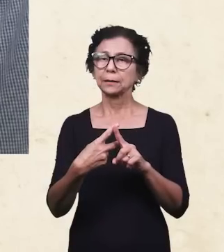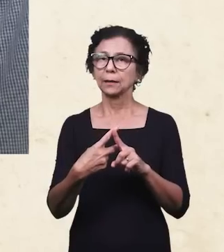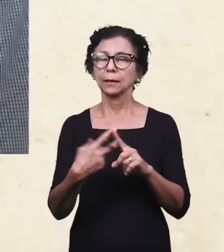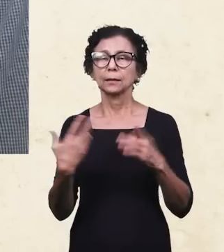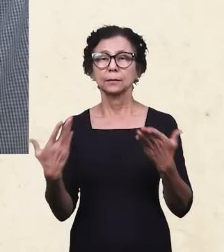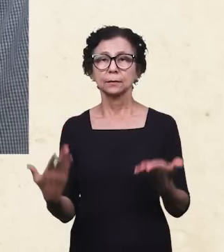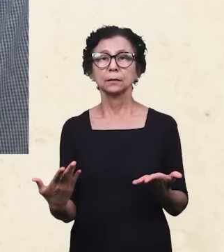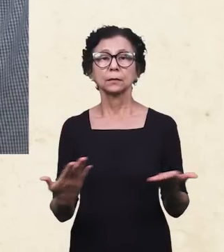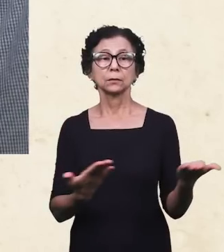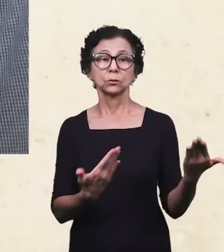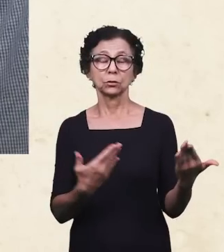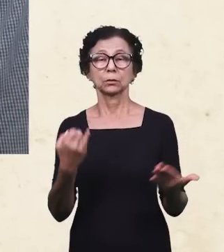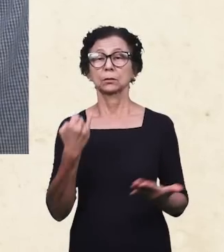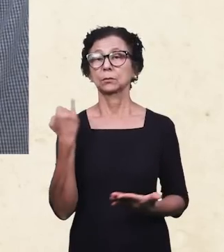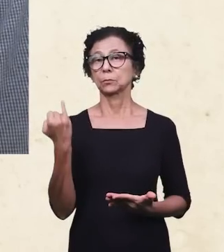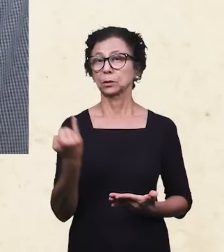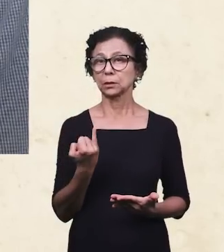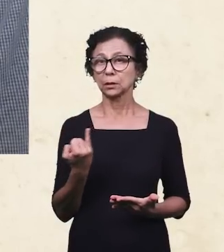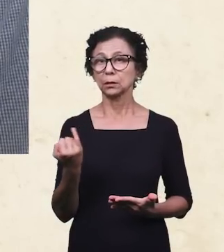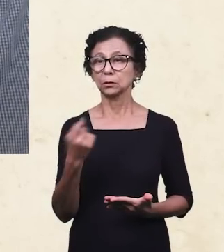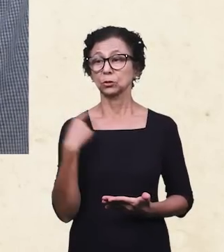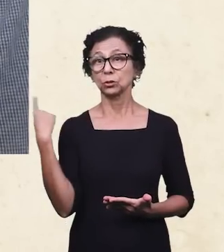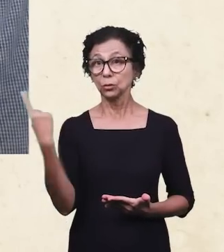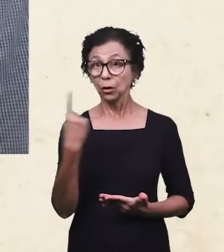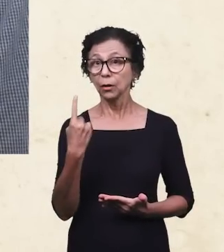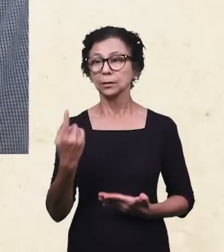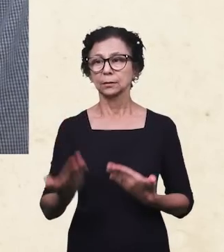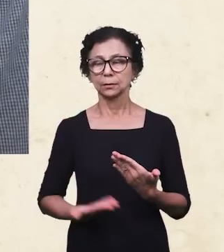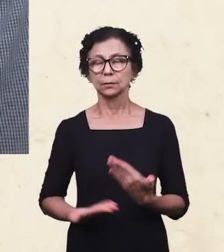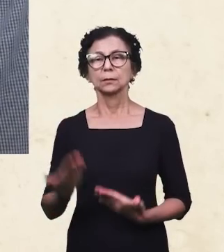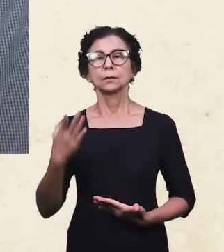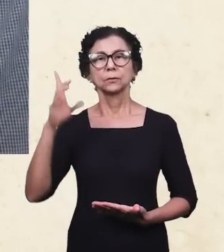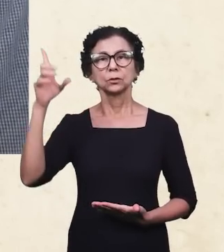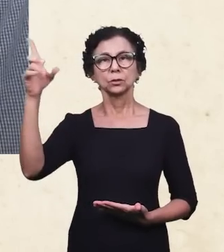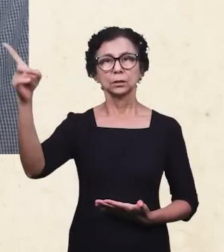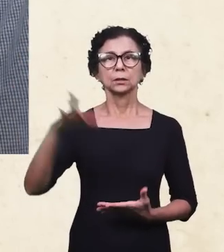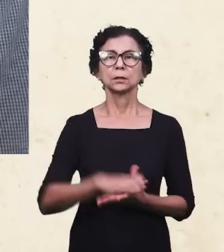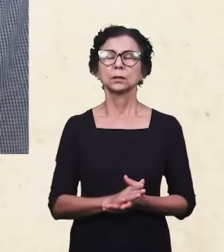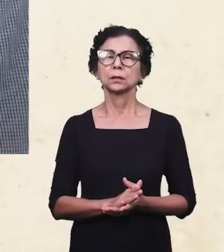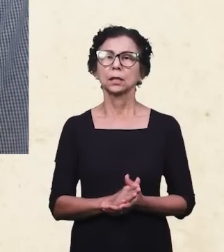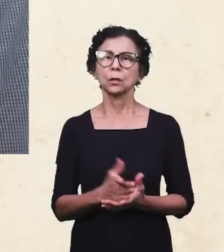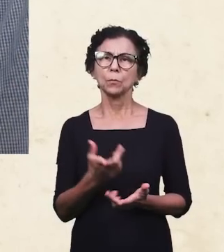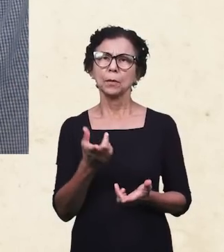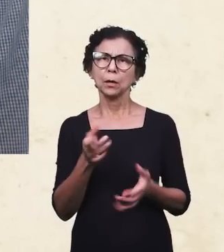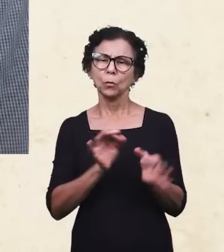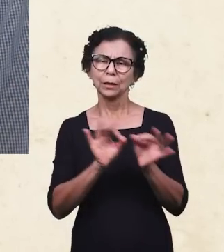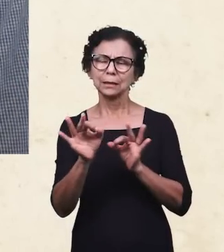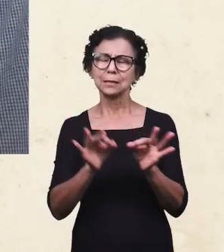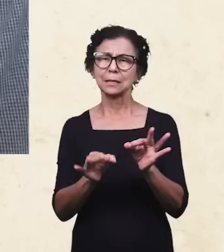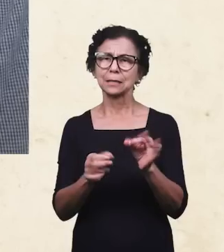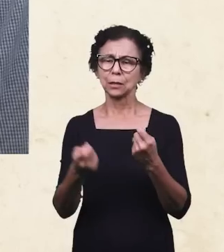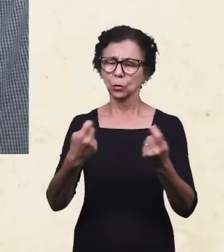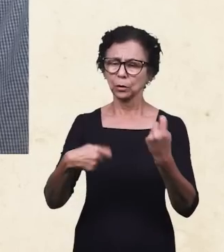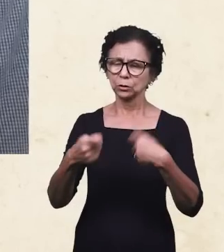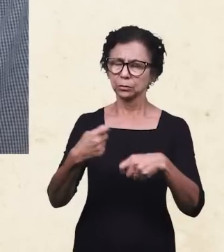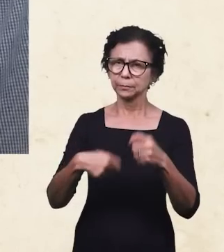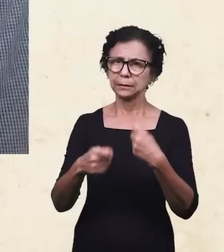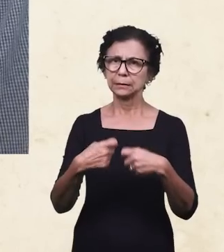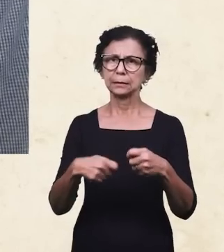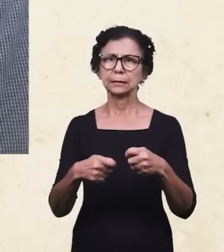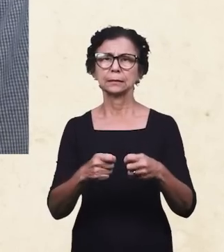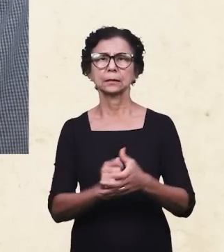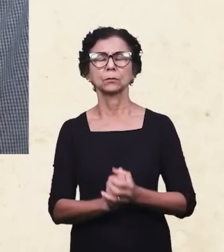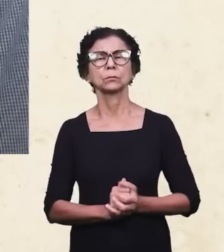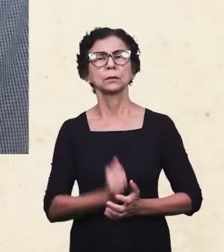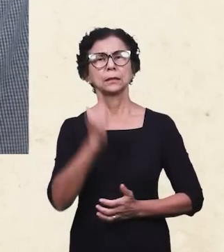os jovens, para nós, servos de Deus, termos uma gestão eficiente e com